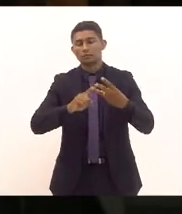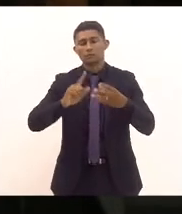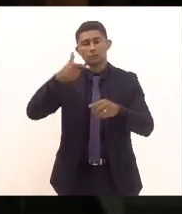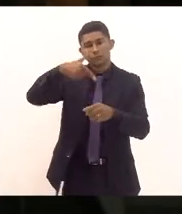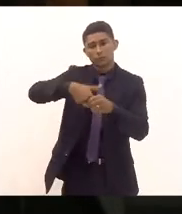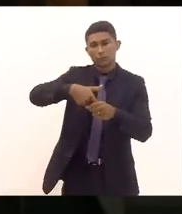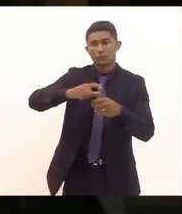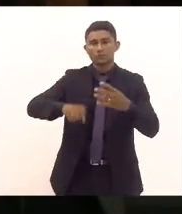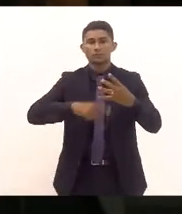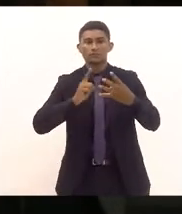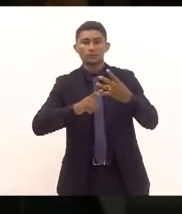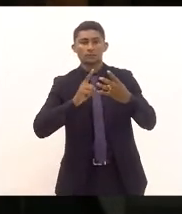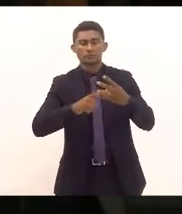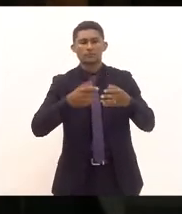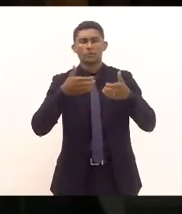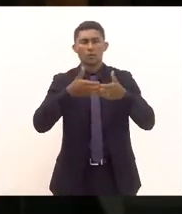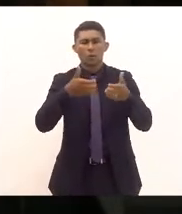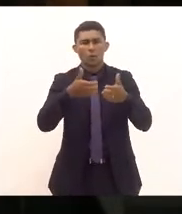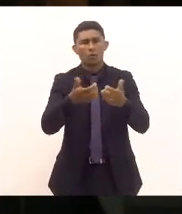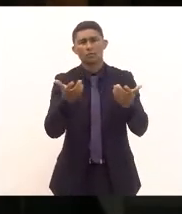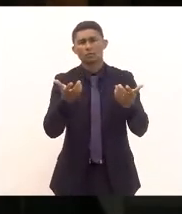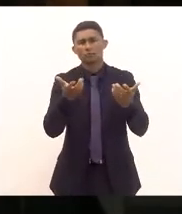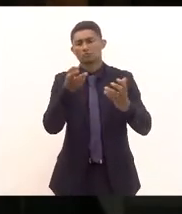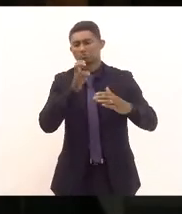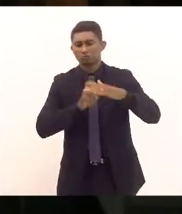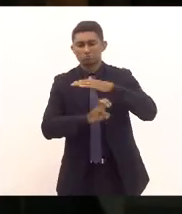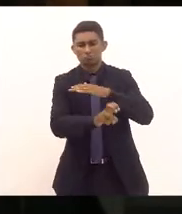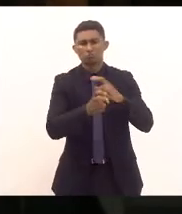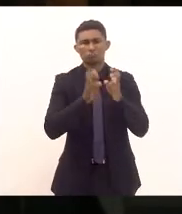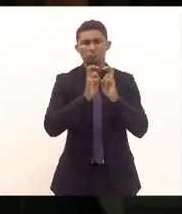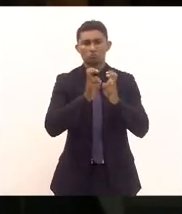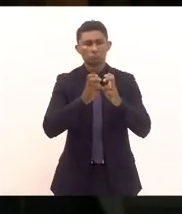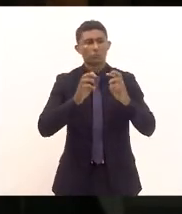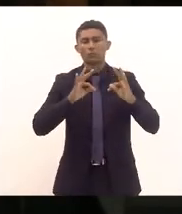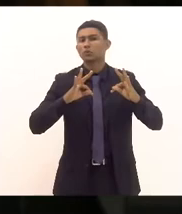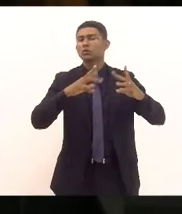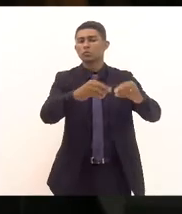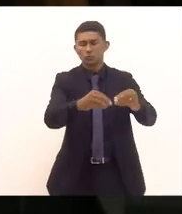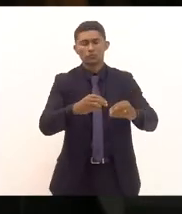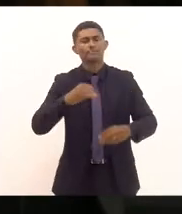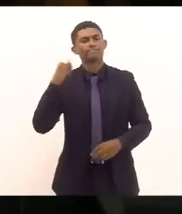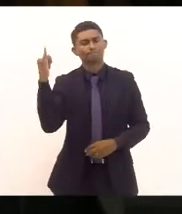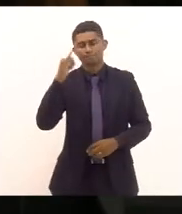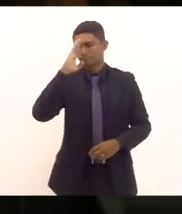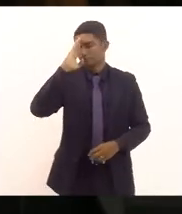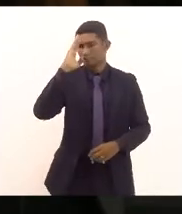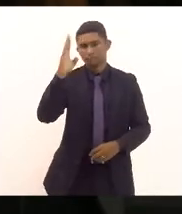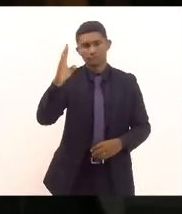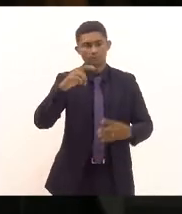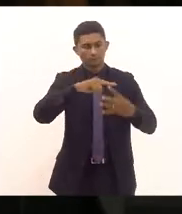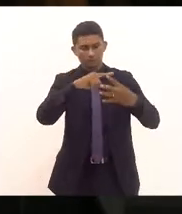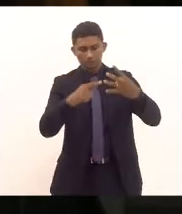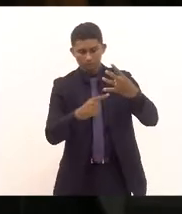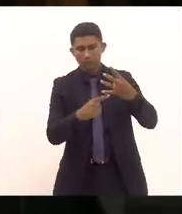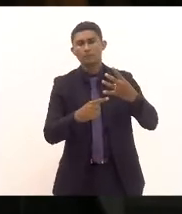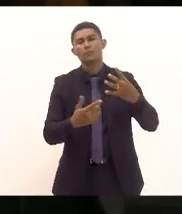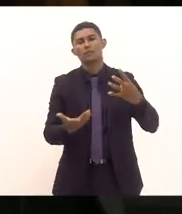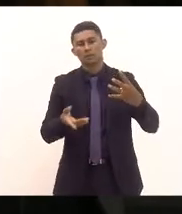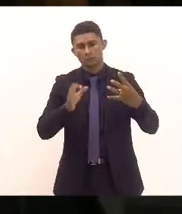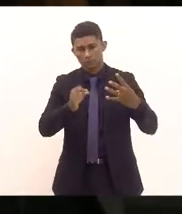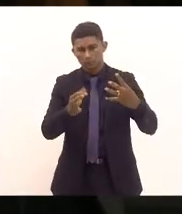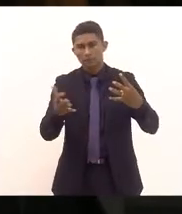Combustíveis e transporte coletivo são serviços essenciais são bens e